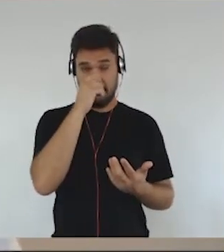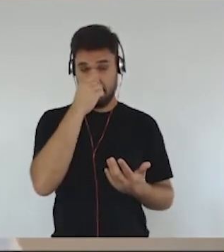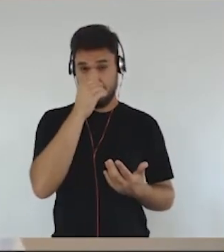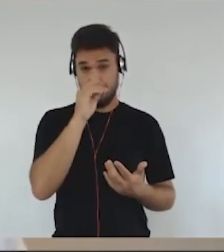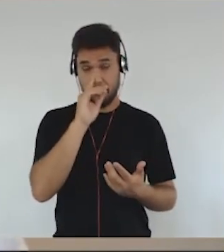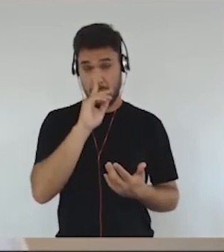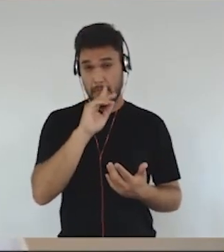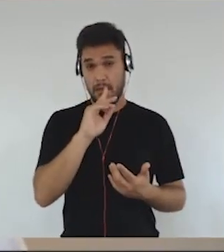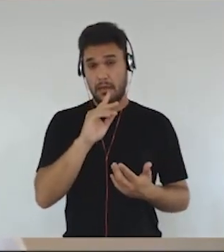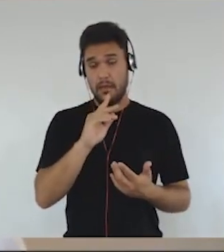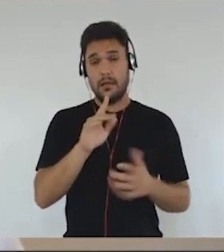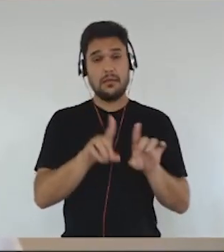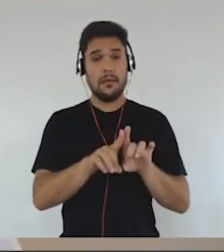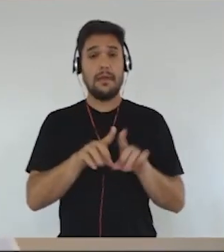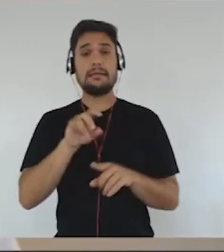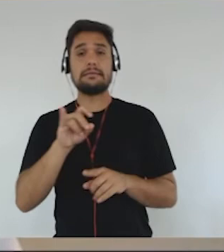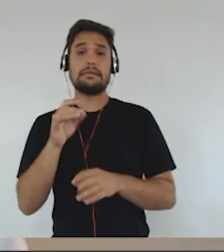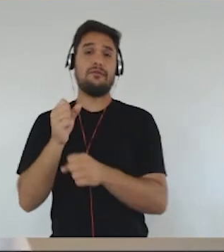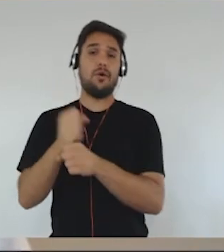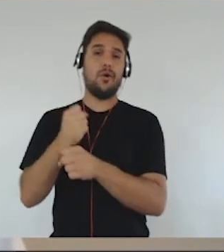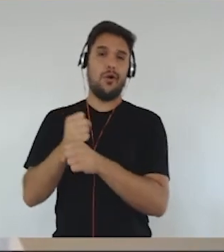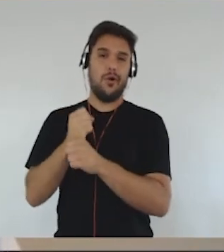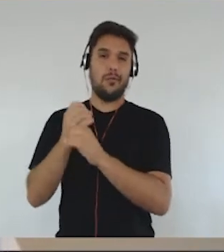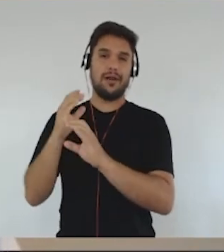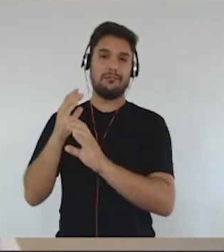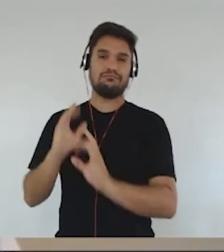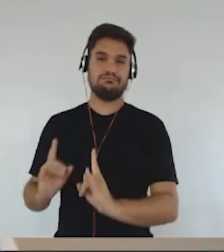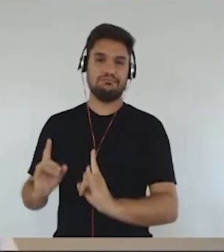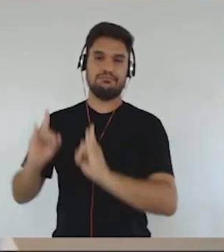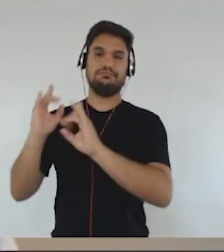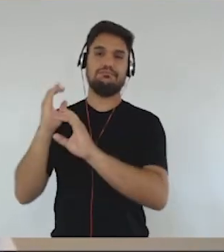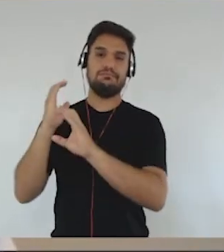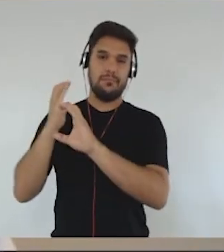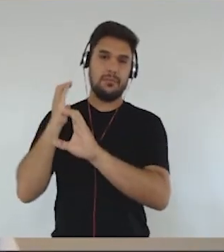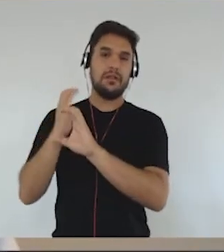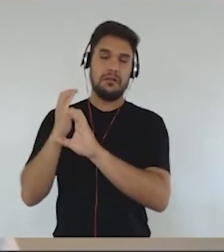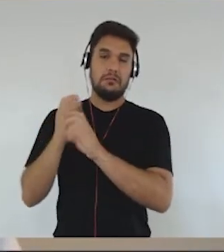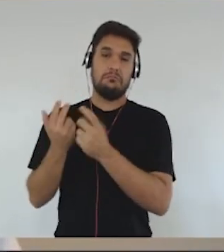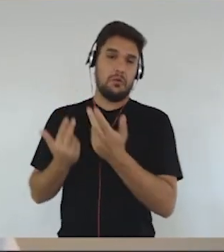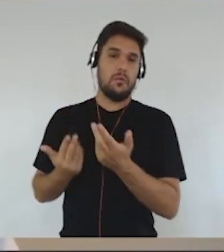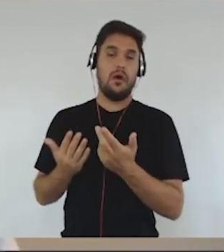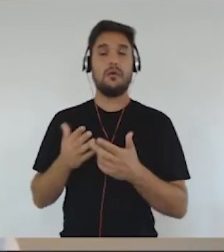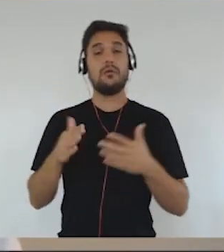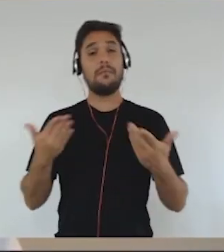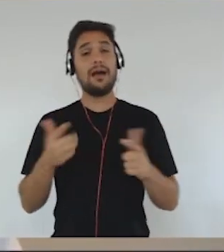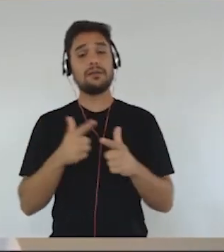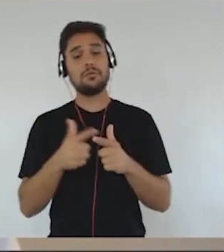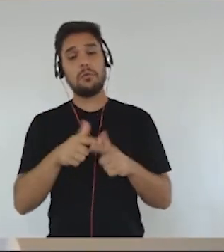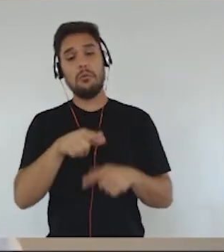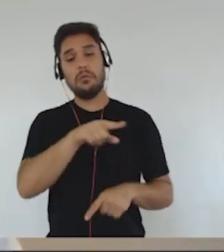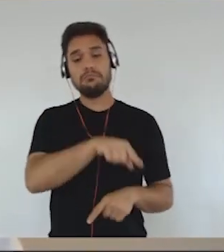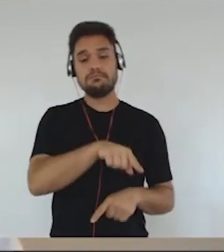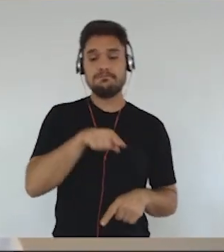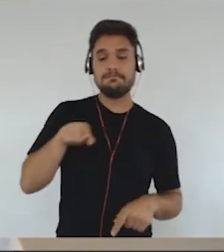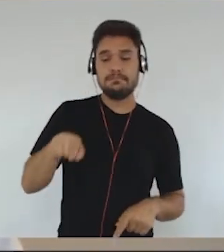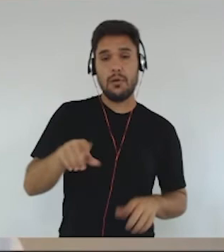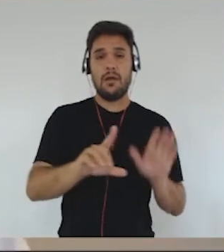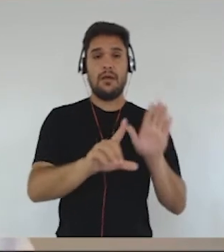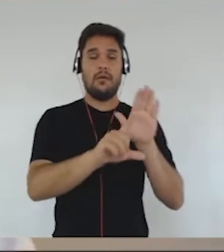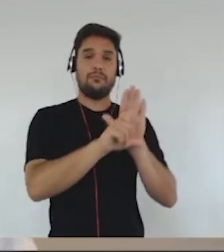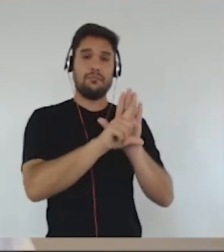for de uma obra de engenharia e por aí vai. E o problema que se coloca, embora a lei